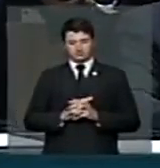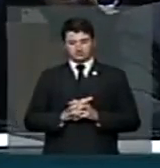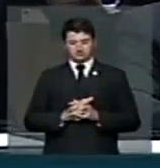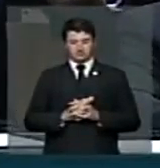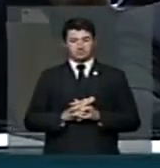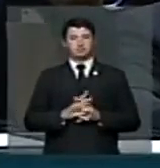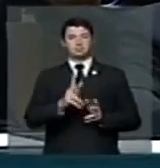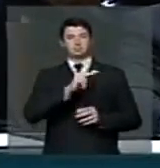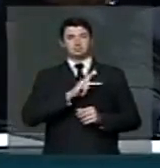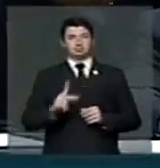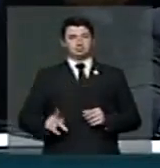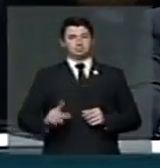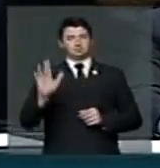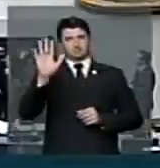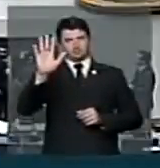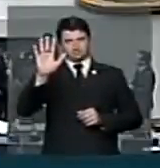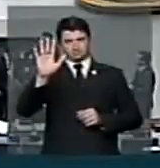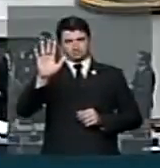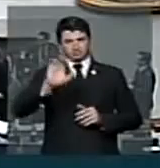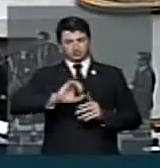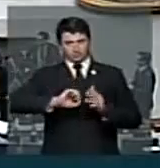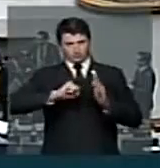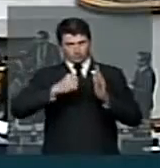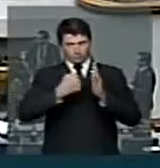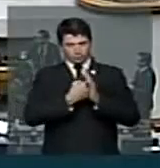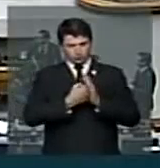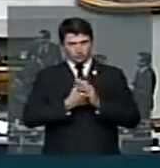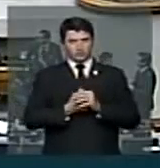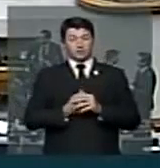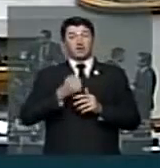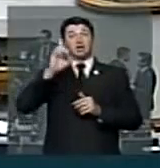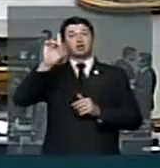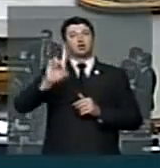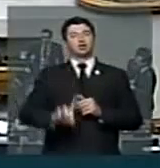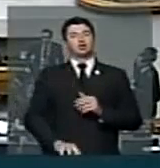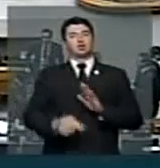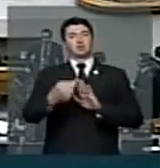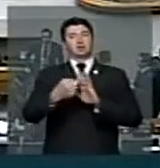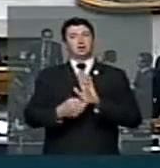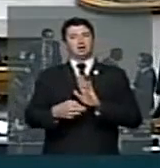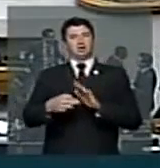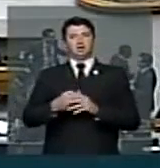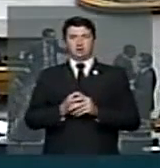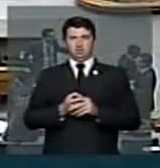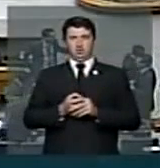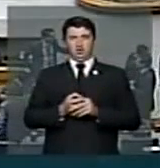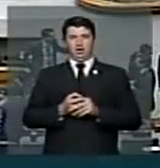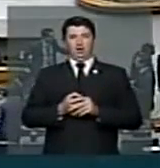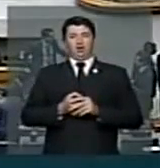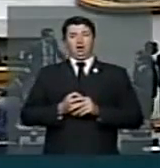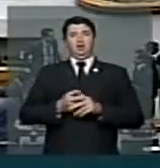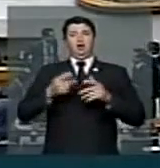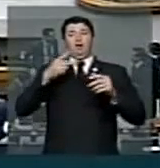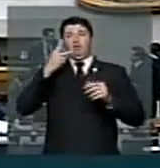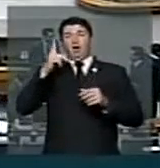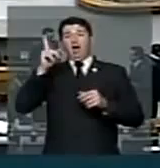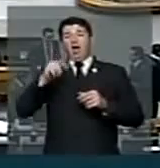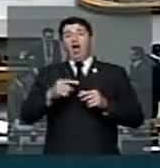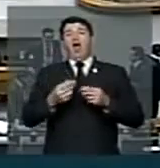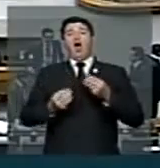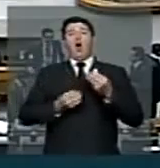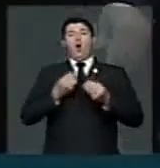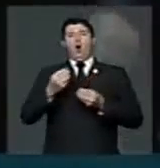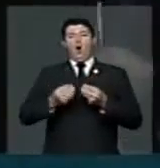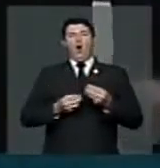Senhor presidente, a obstrução é um direito regimental. Trata-se de um instrumento